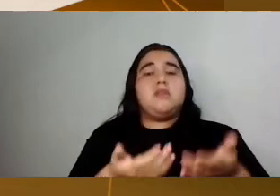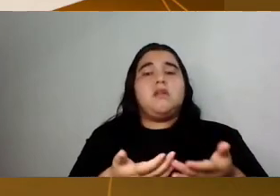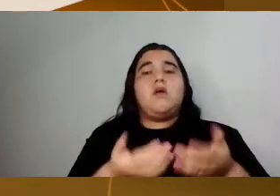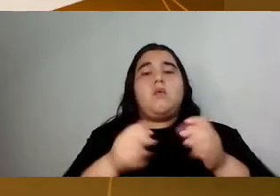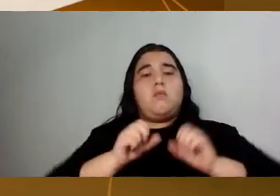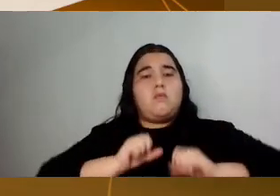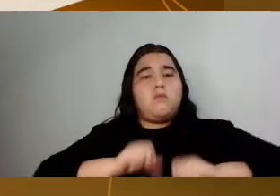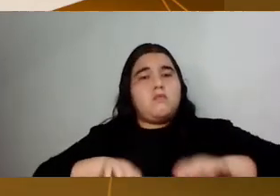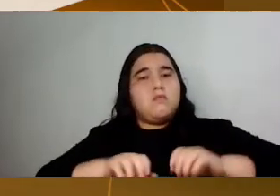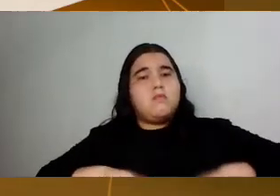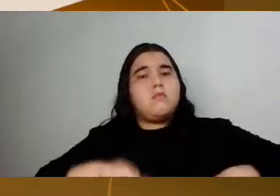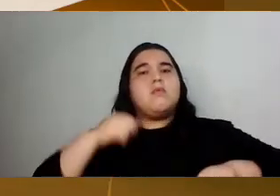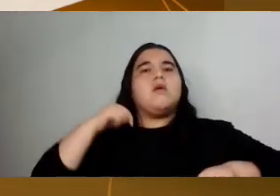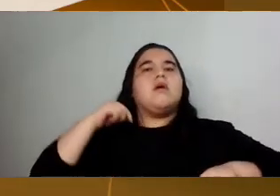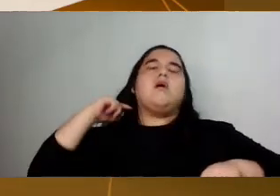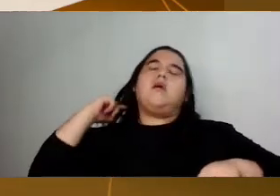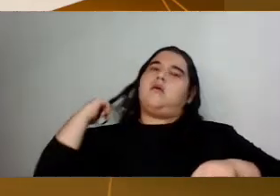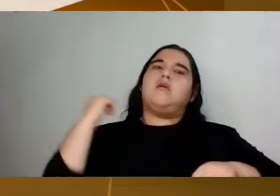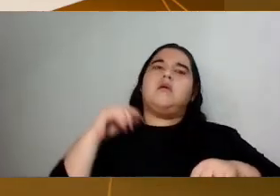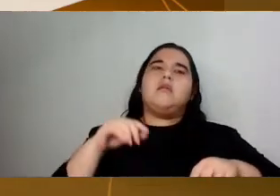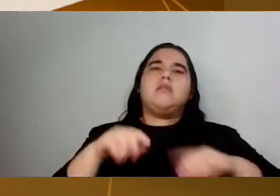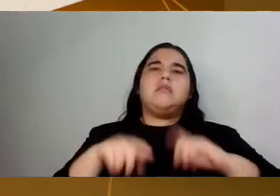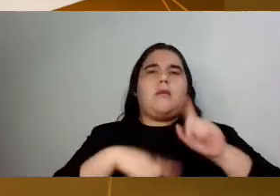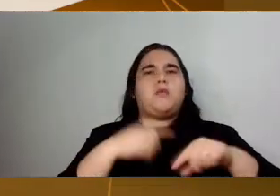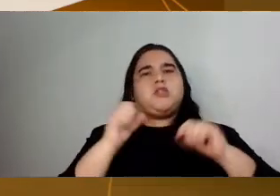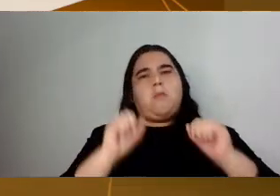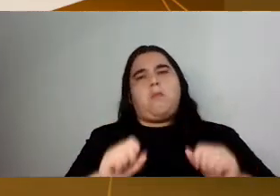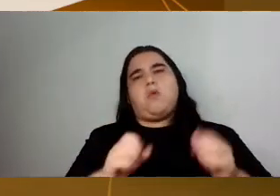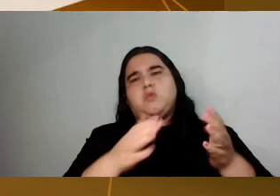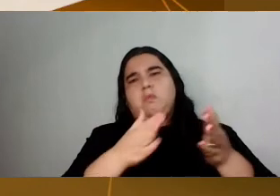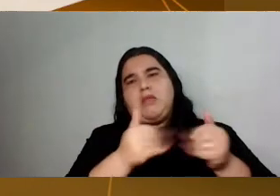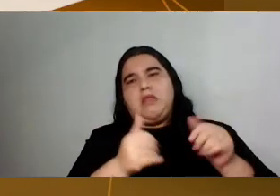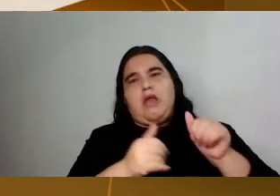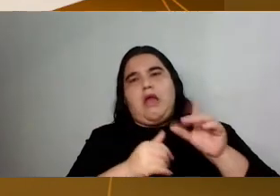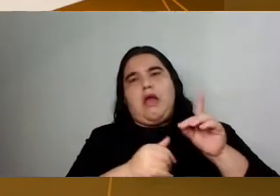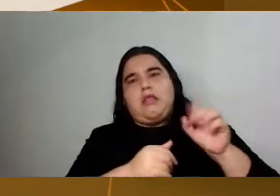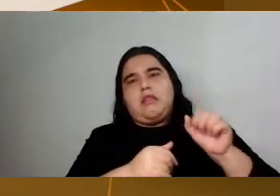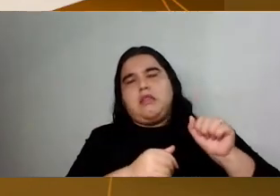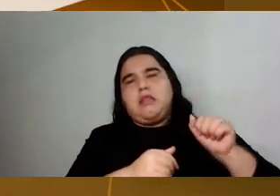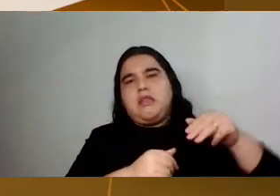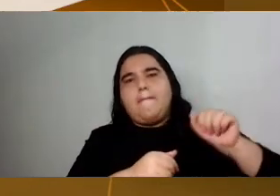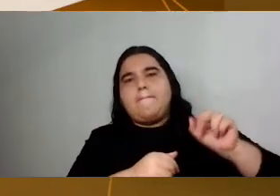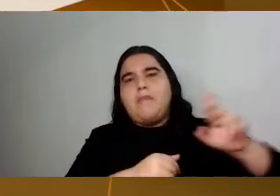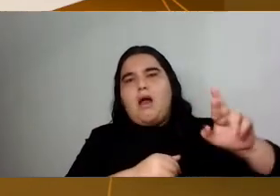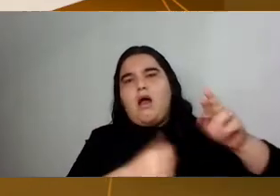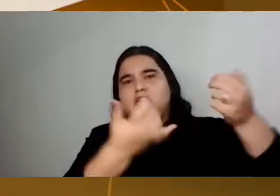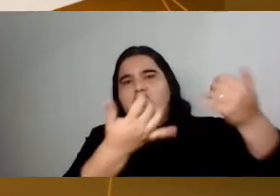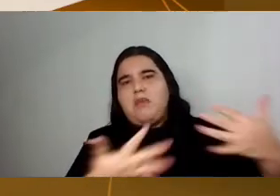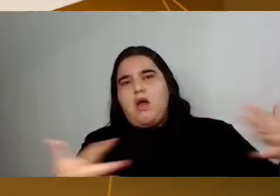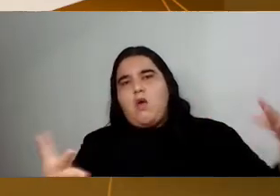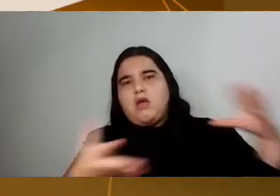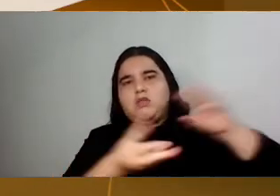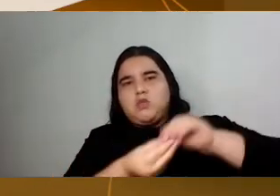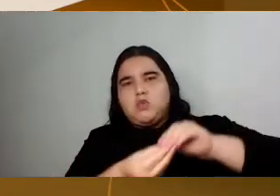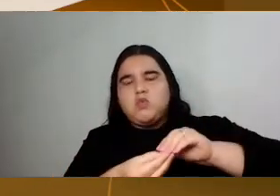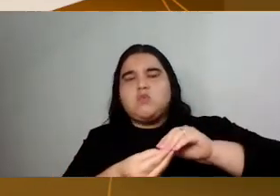eu posso pedir depois para a Ademar dar uma ideia de, né, percentual. de quanto a gente